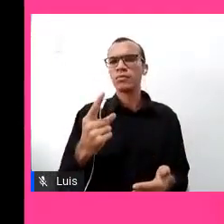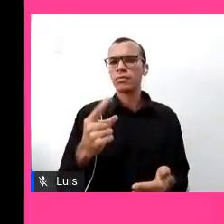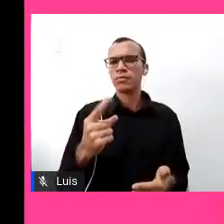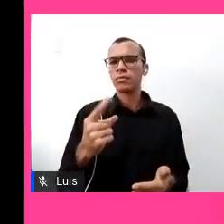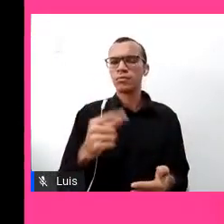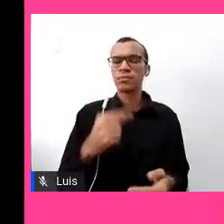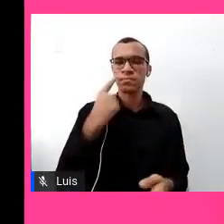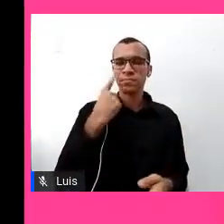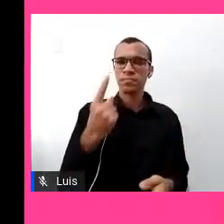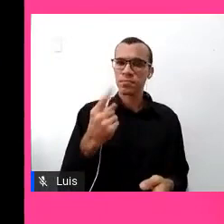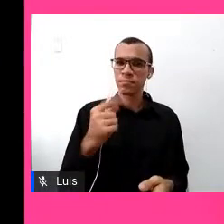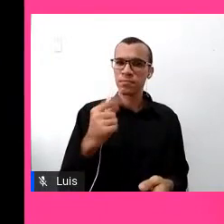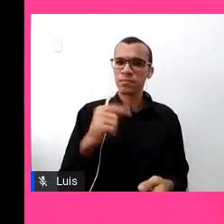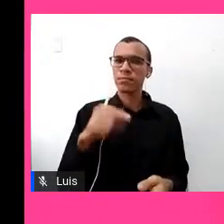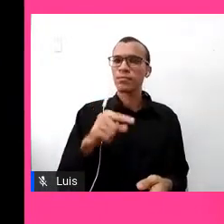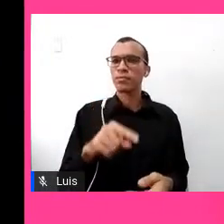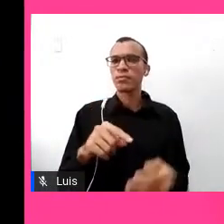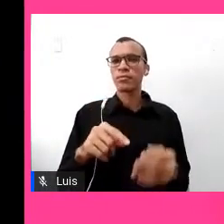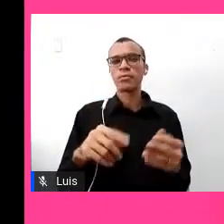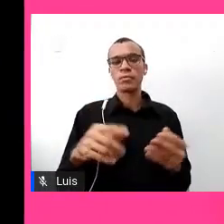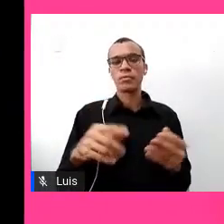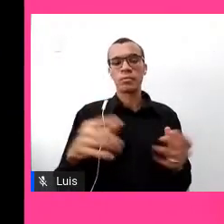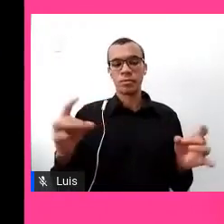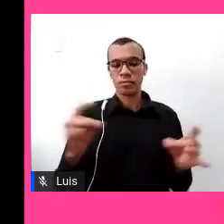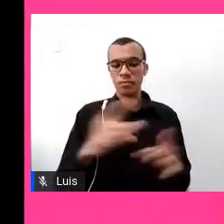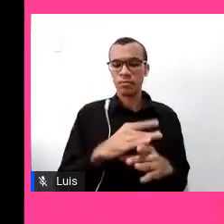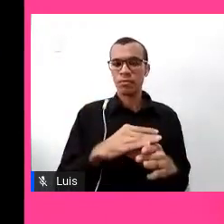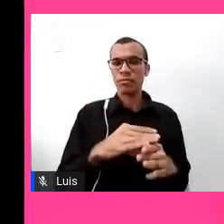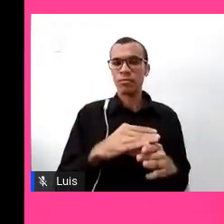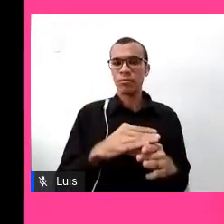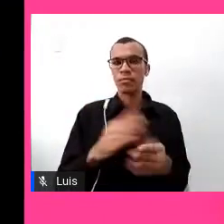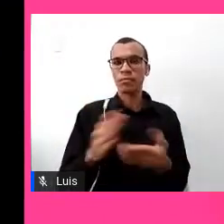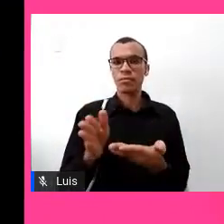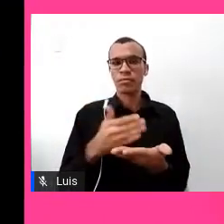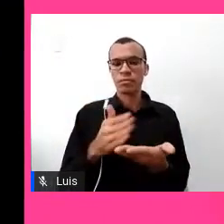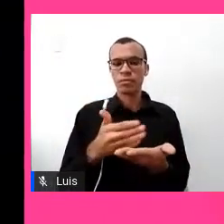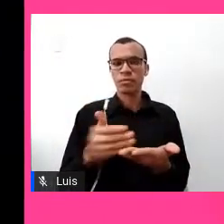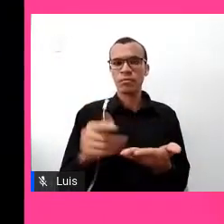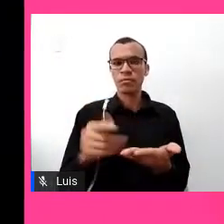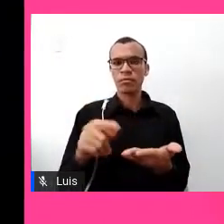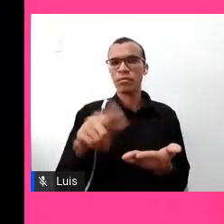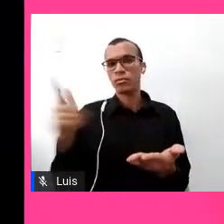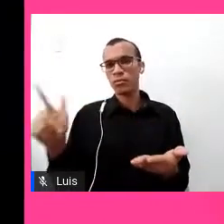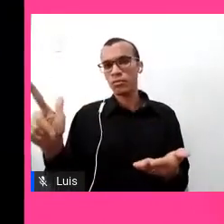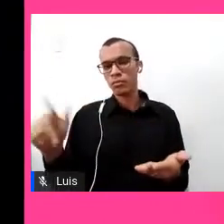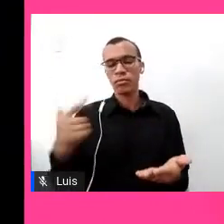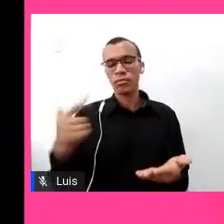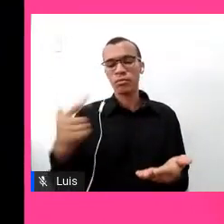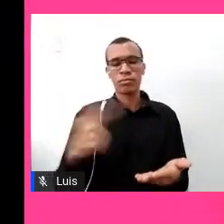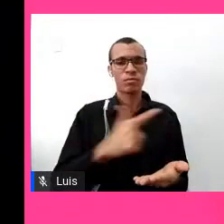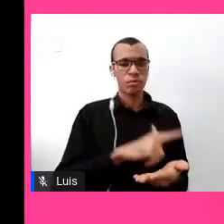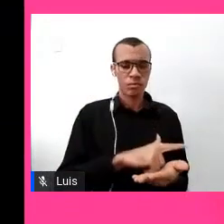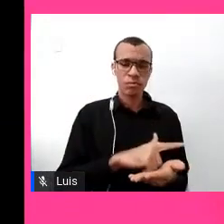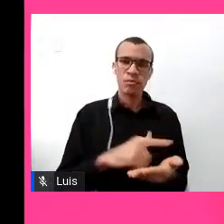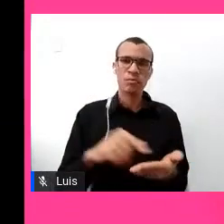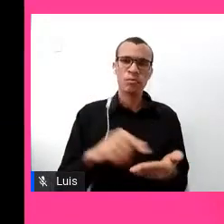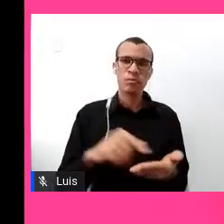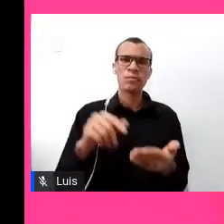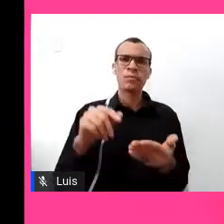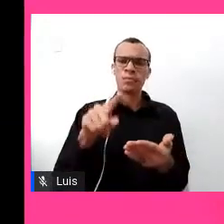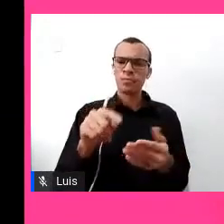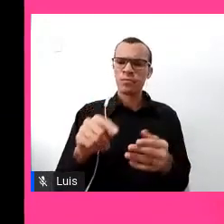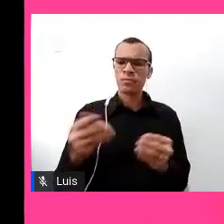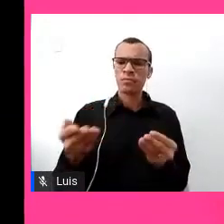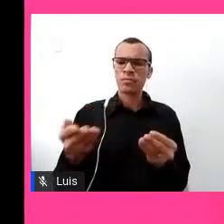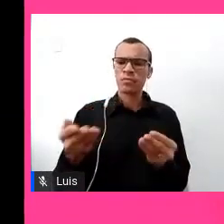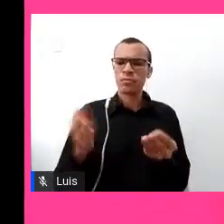acaba na outra página, não existe uma marcação de dobrar e colar aqui. Não